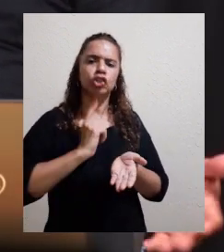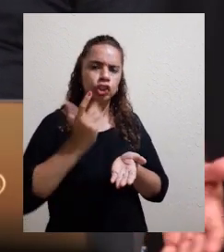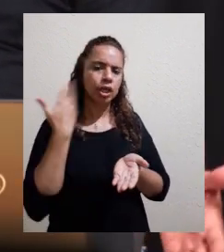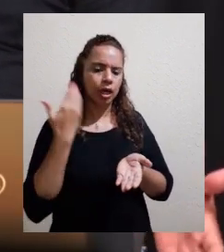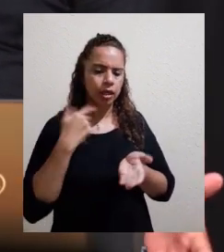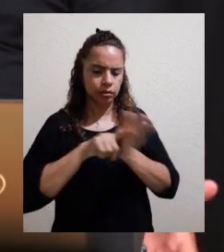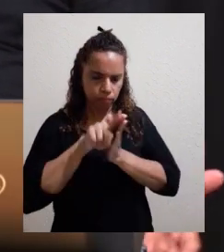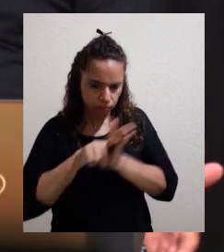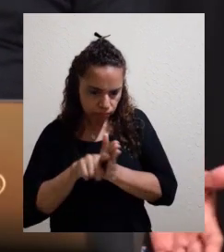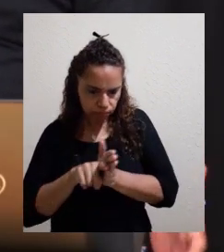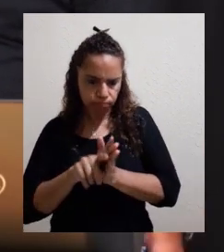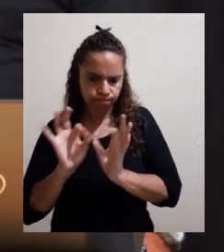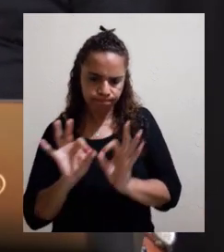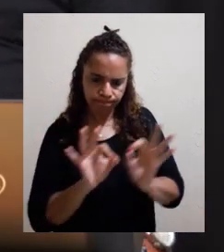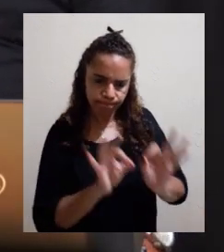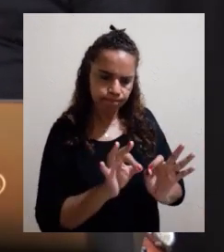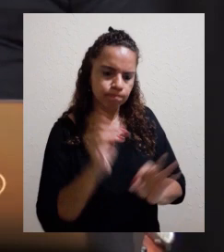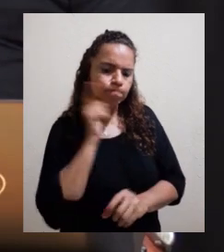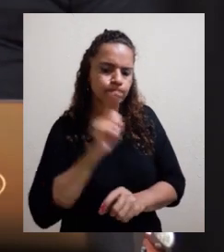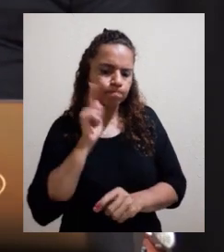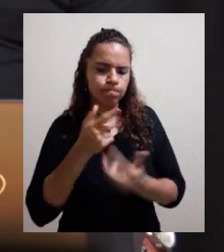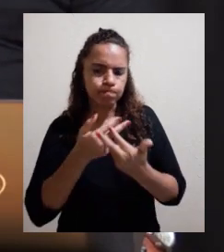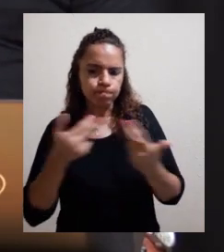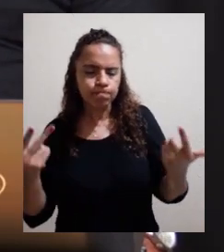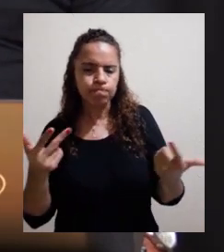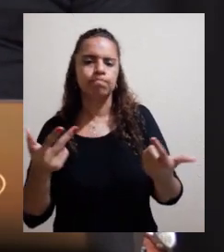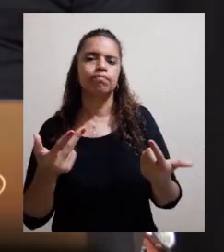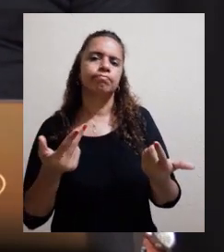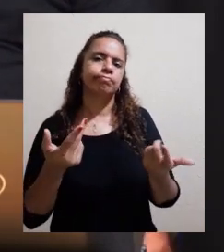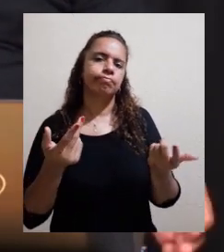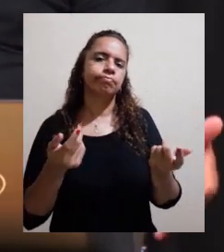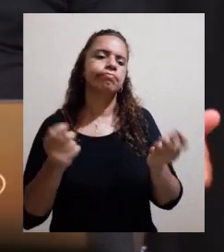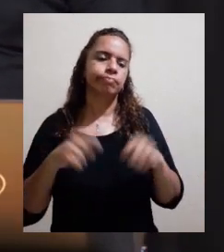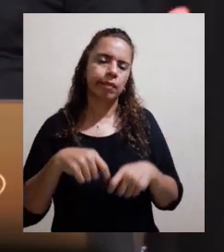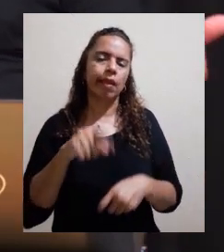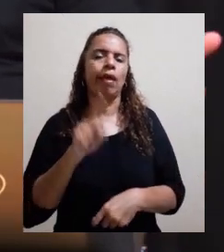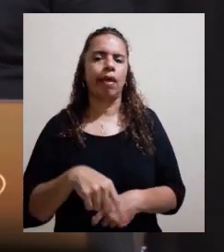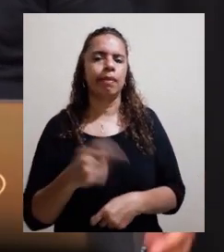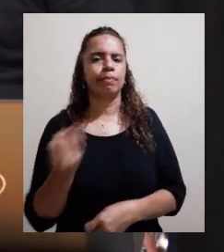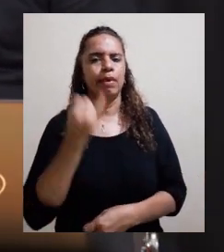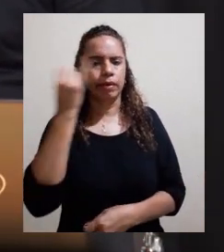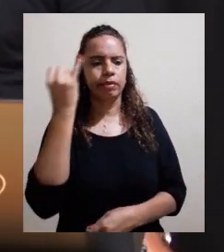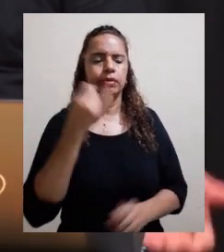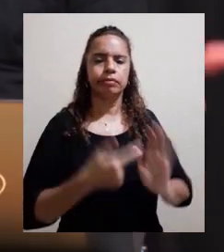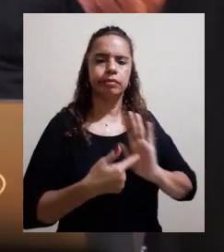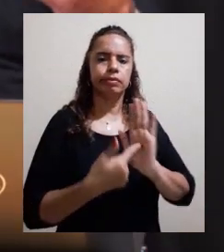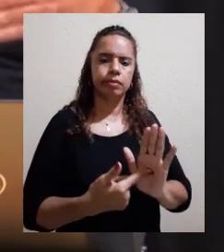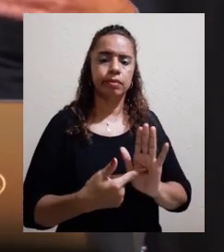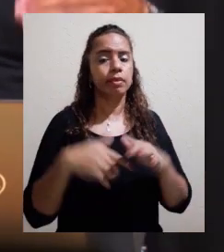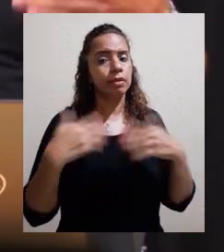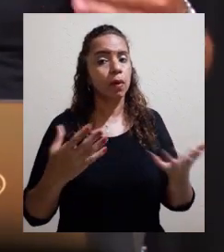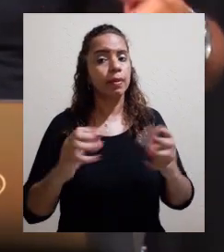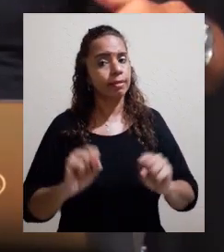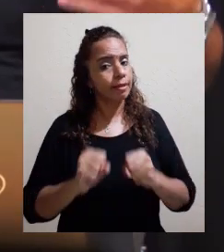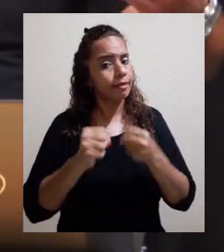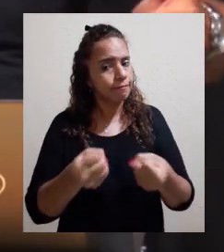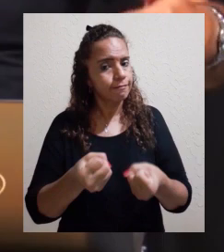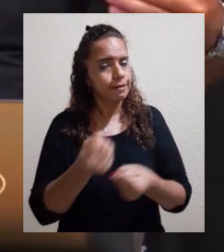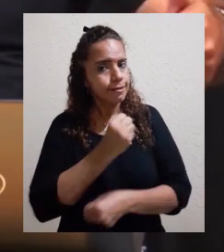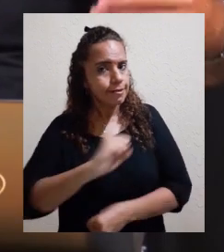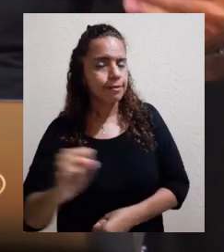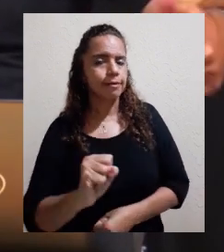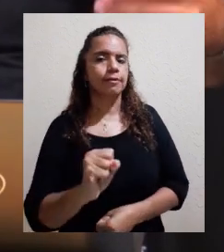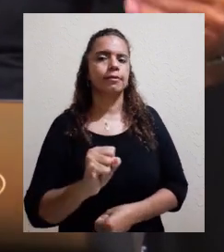e financiamento, né? Então, eu acho que é um caso que também vale a pena a gente ressaltar. Então, defender